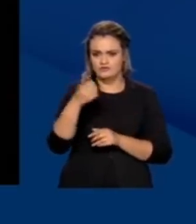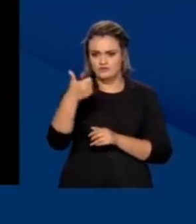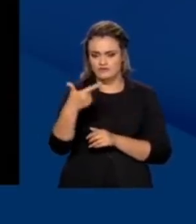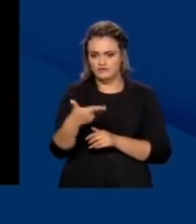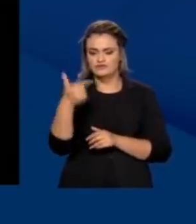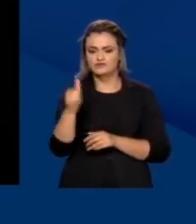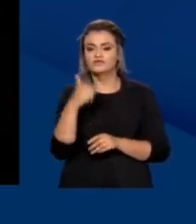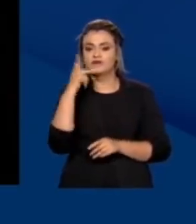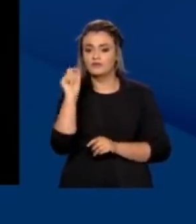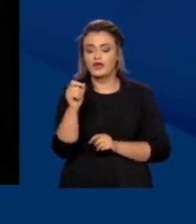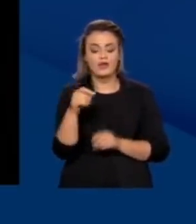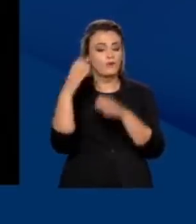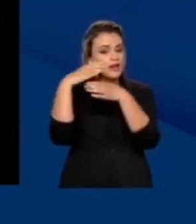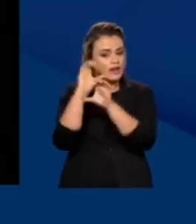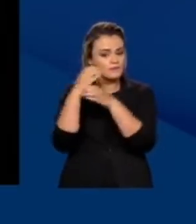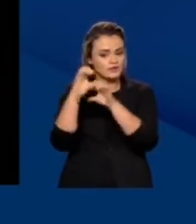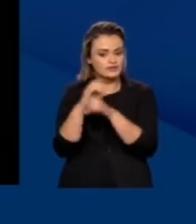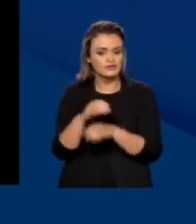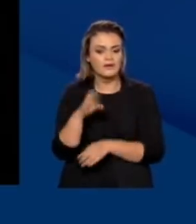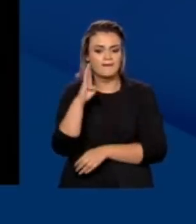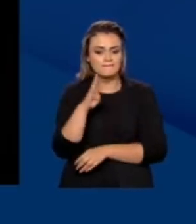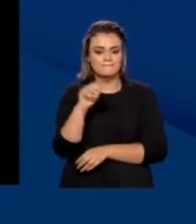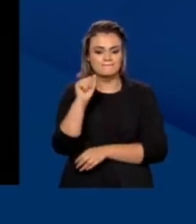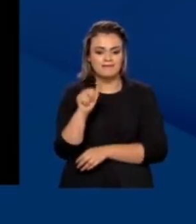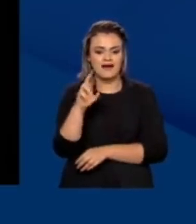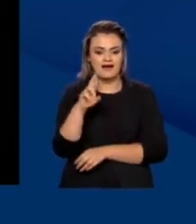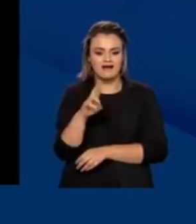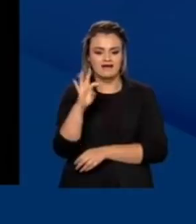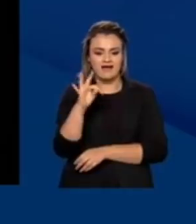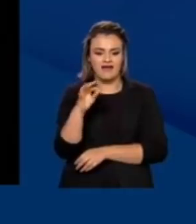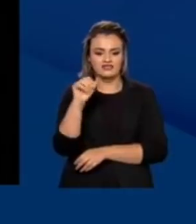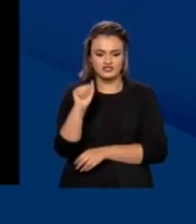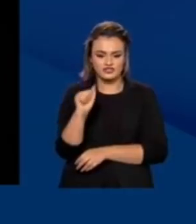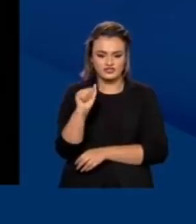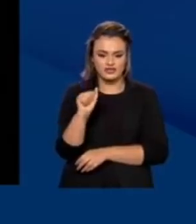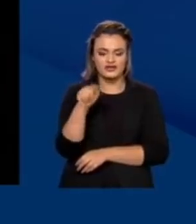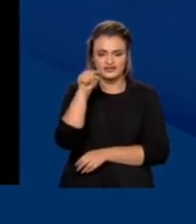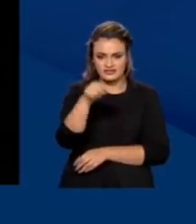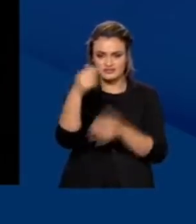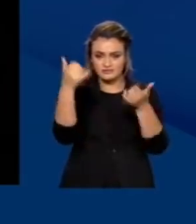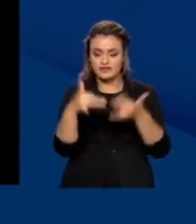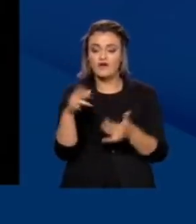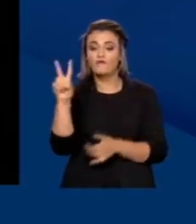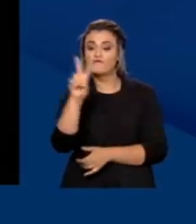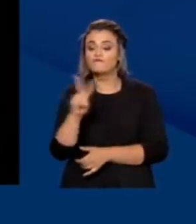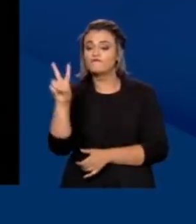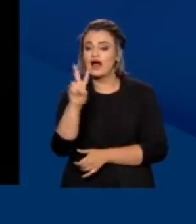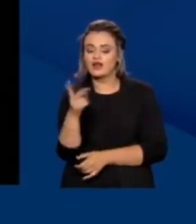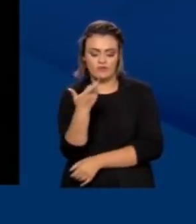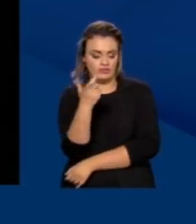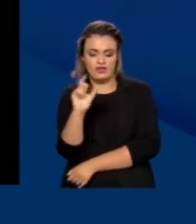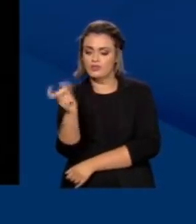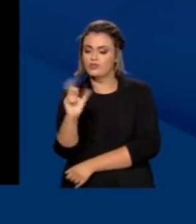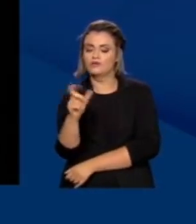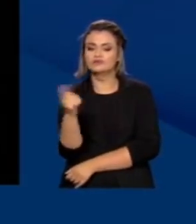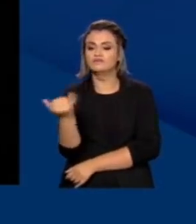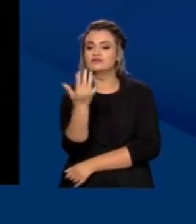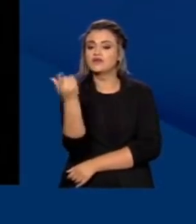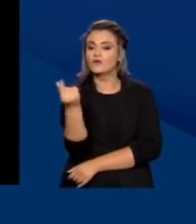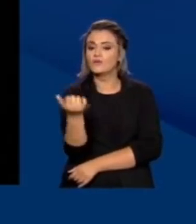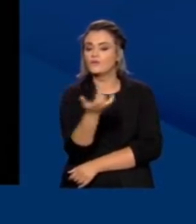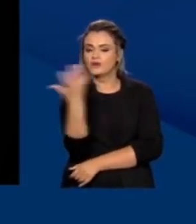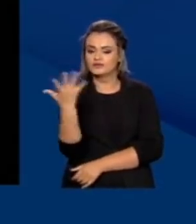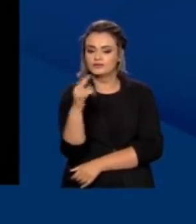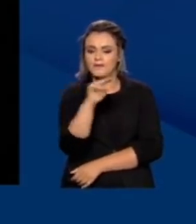onde o laboratório Bharat Biotech também informa o valor da dose a ser disponibilizada pelo Brasil, no